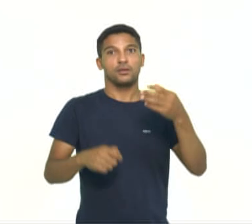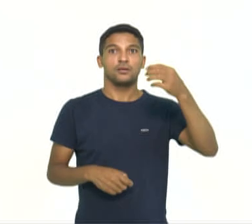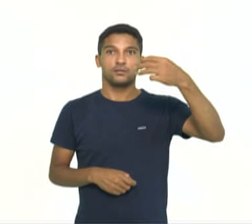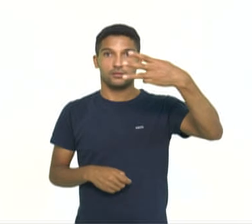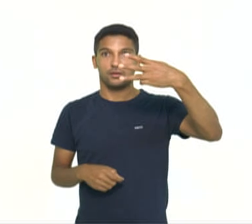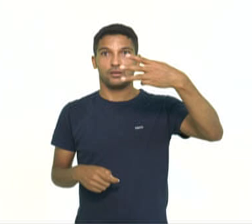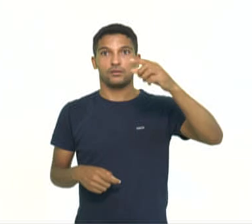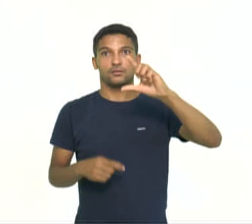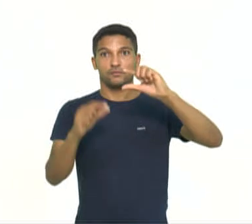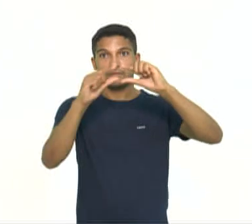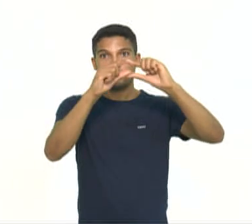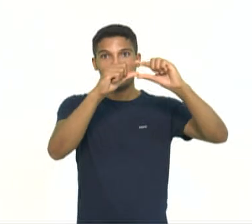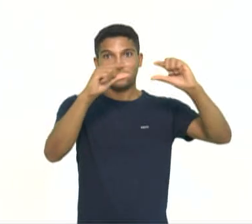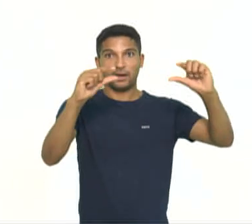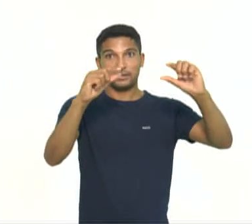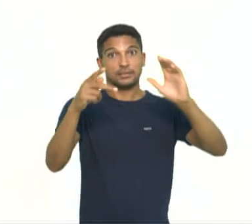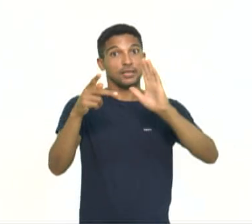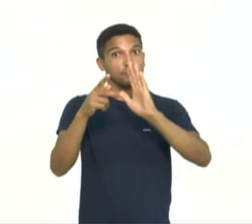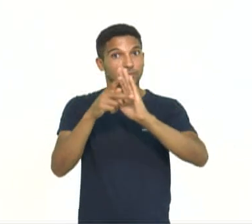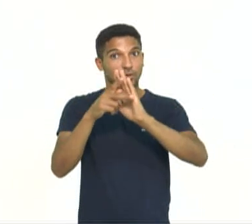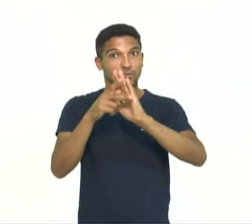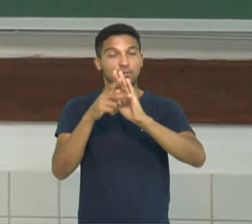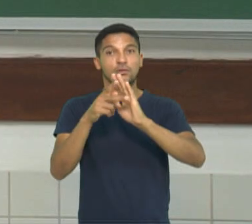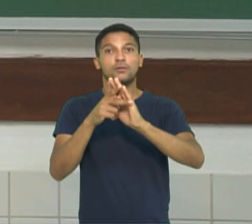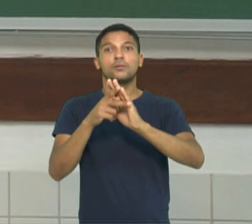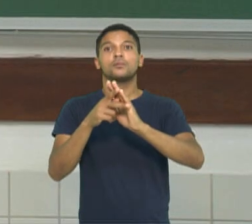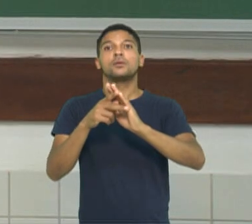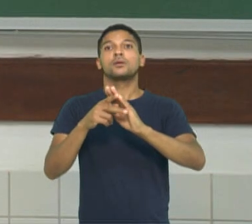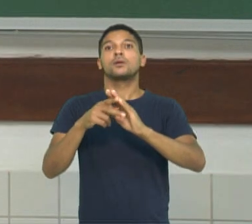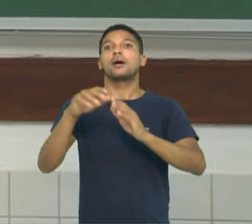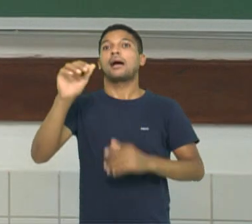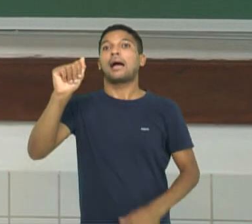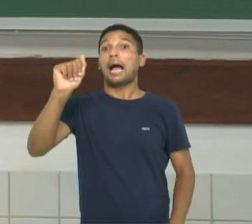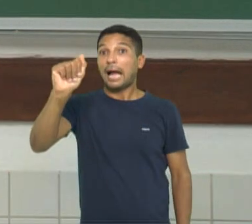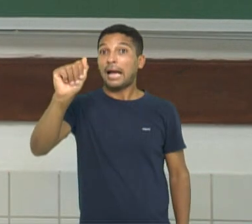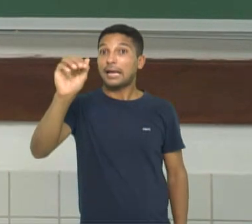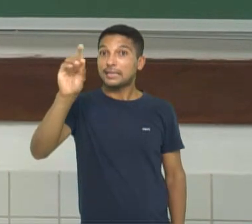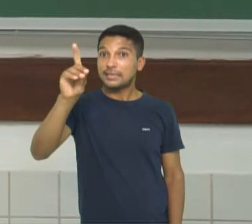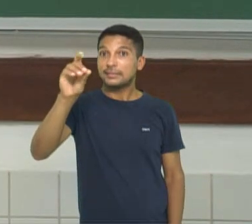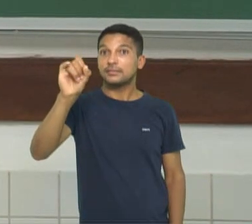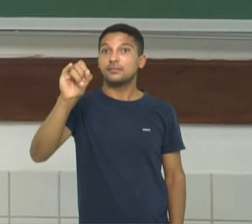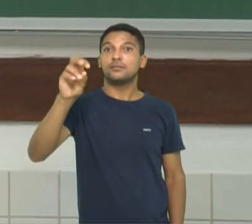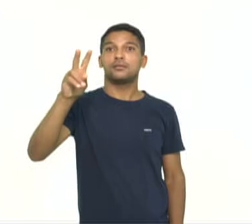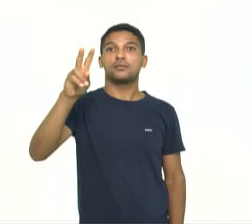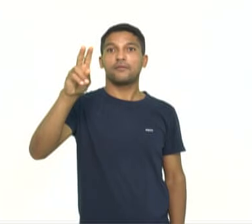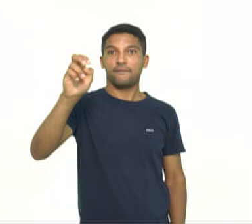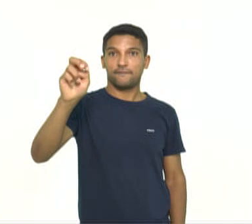coordenadas adversativas. E vai ficar aí o slide para vocês pegar as conjunções de modelo.